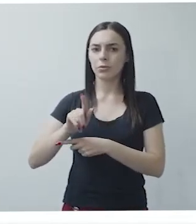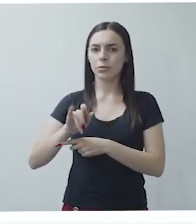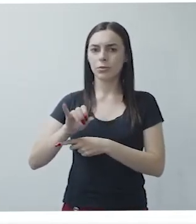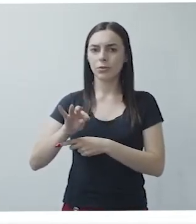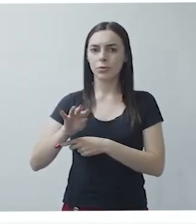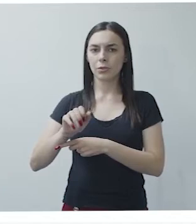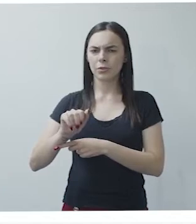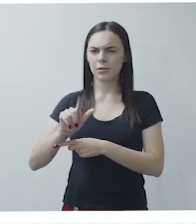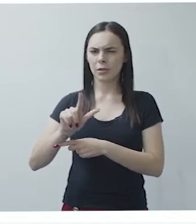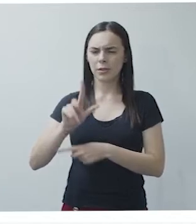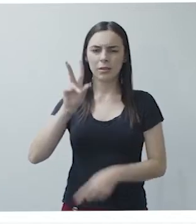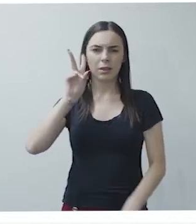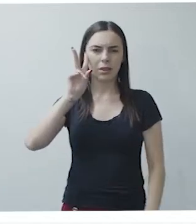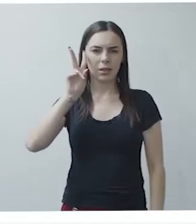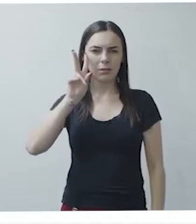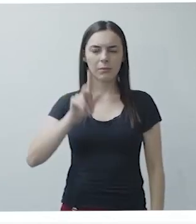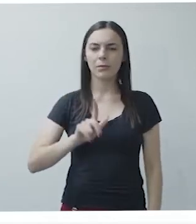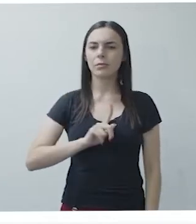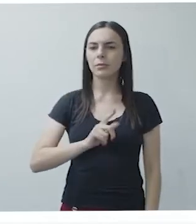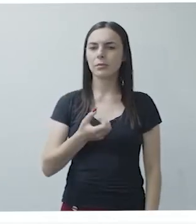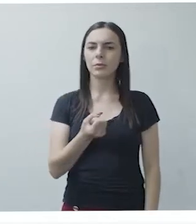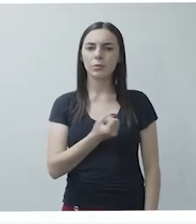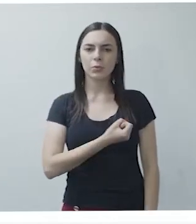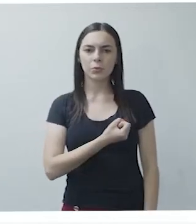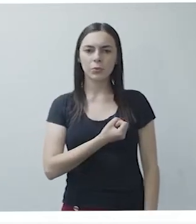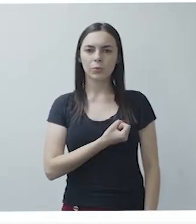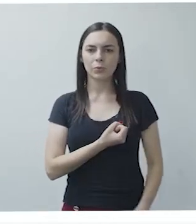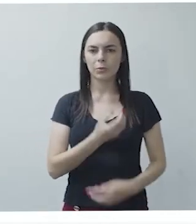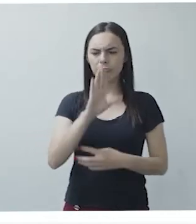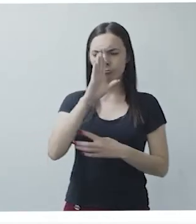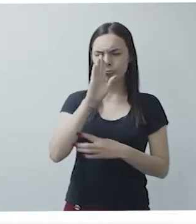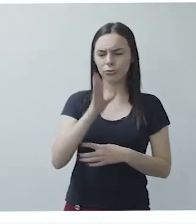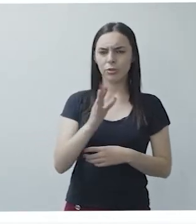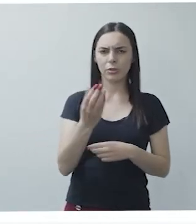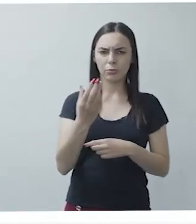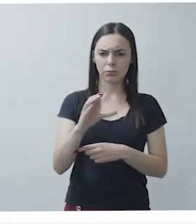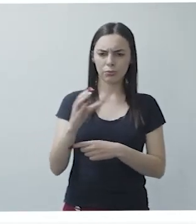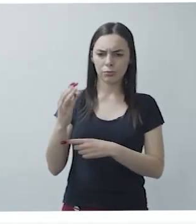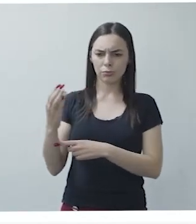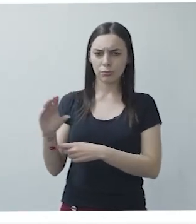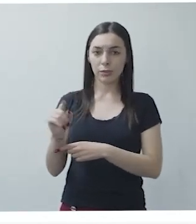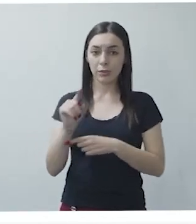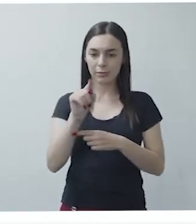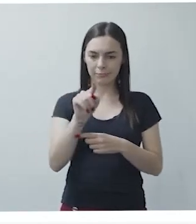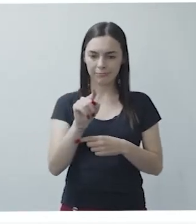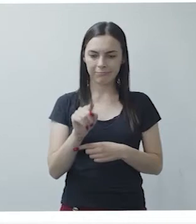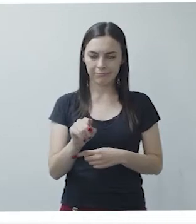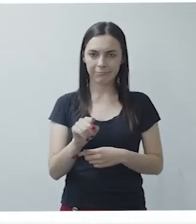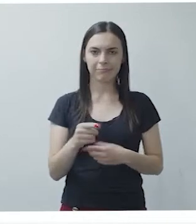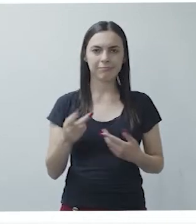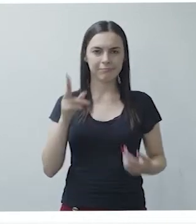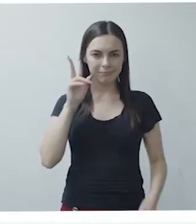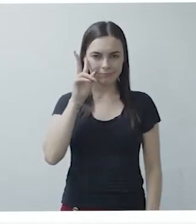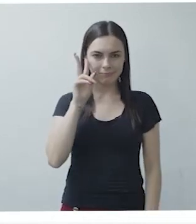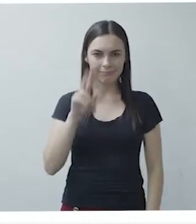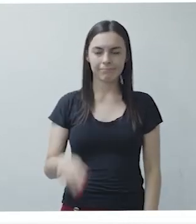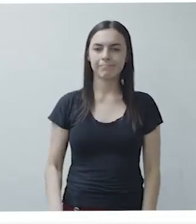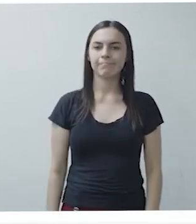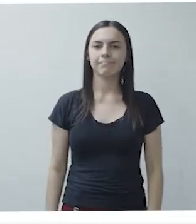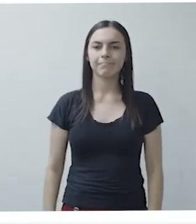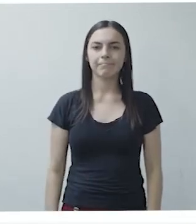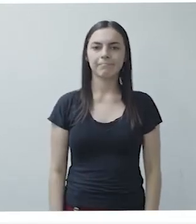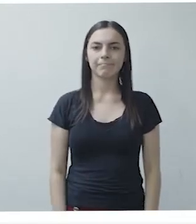digital? É aquele que aparece os números, né, diretamente e no meio, então, temos os dois pontos,